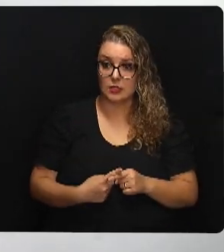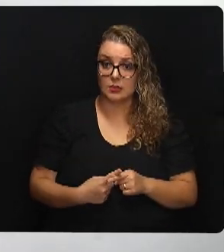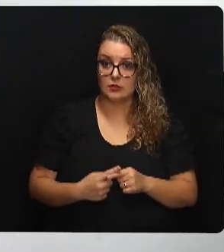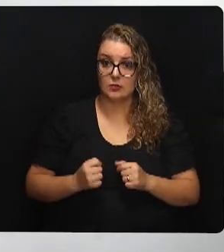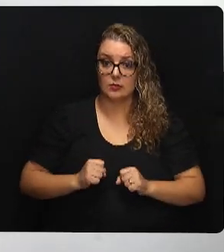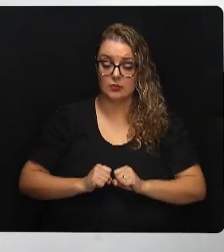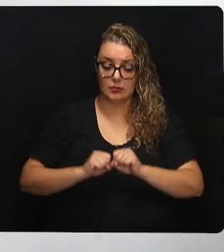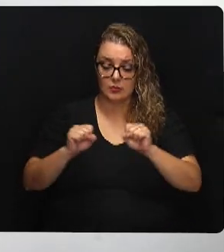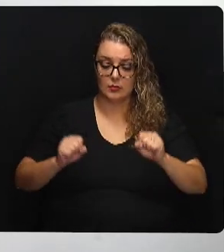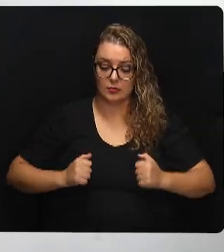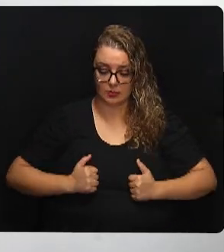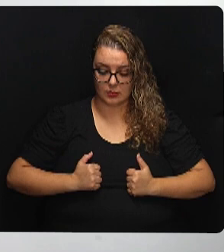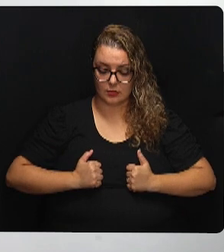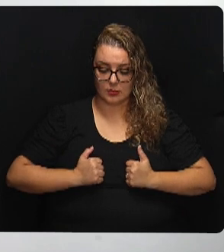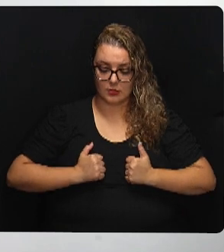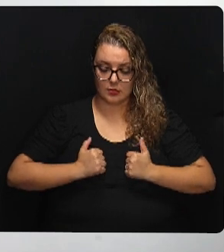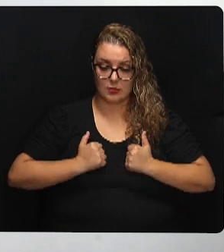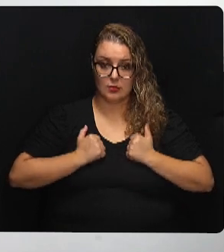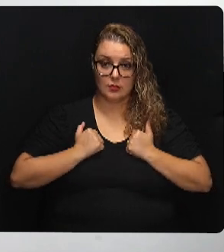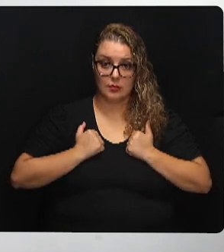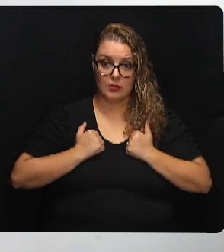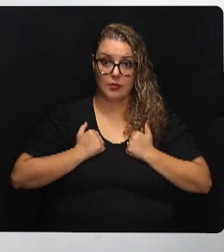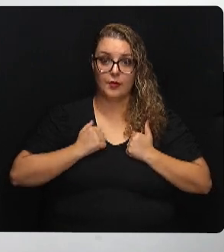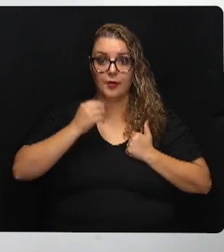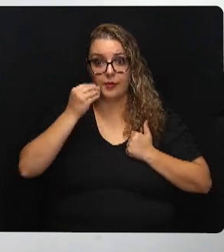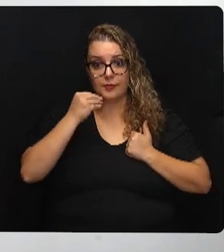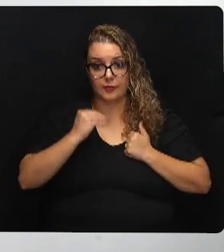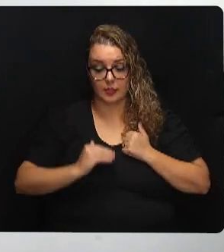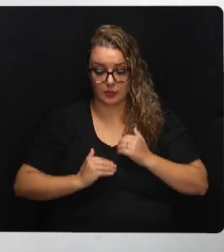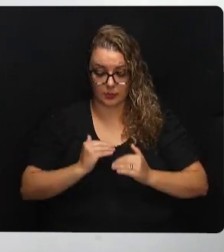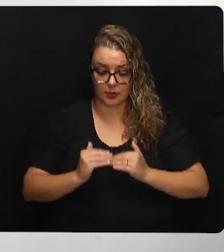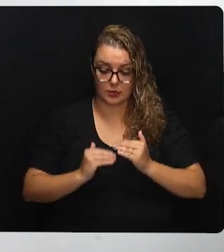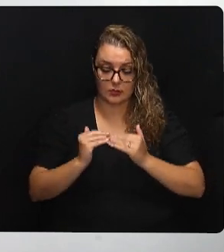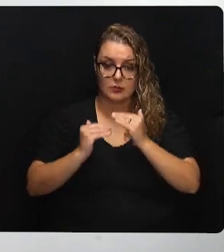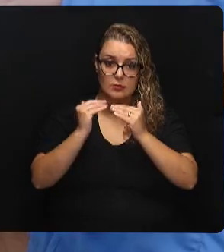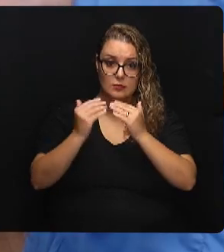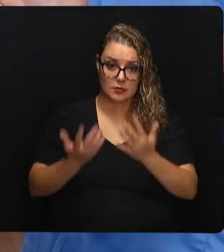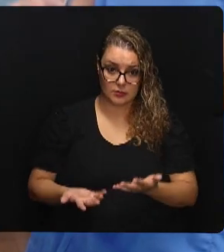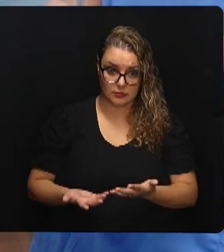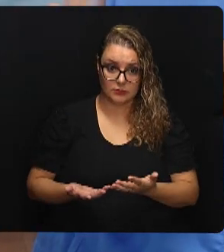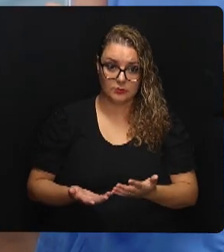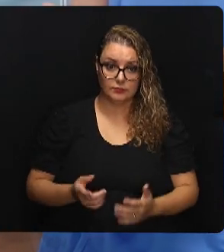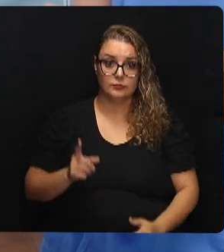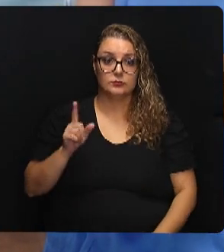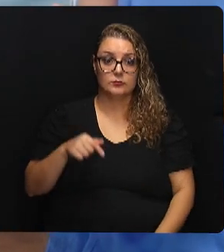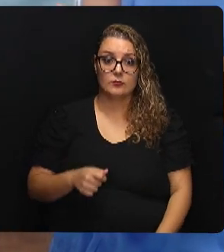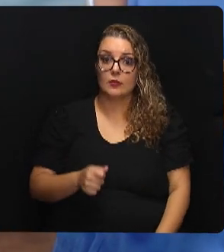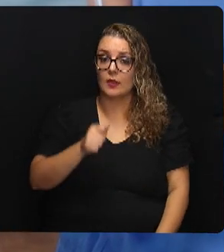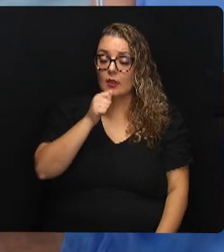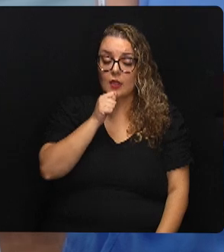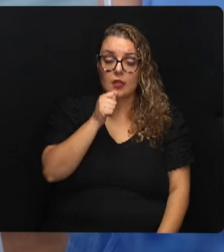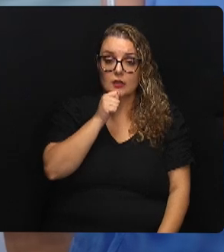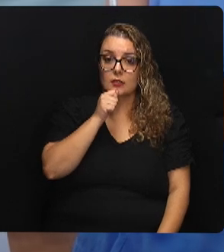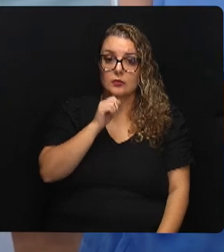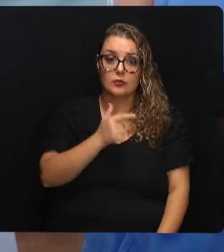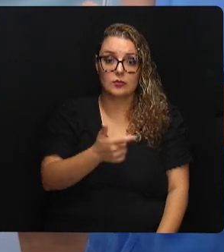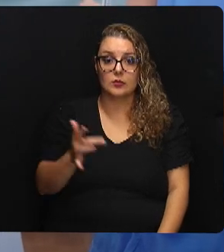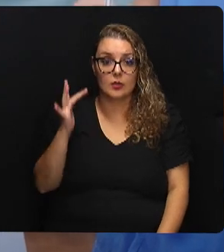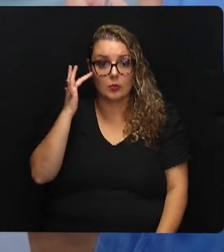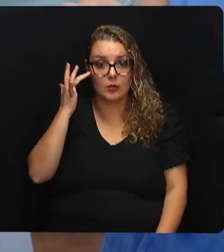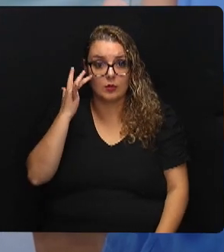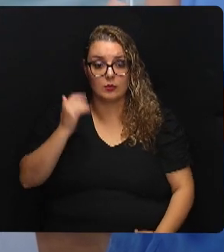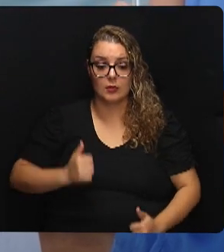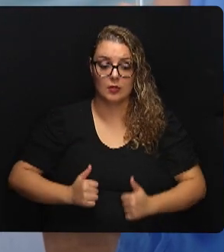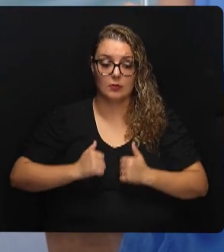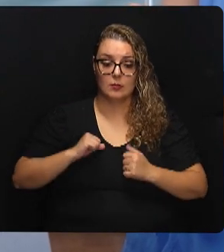porque ainda estão com o sistema imunológico, o sistema de defesa em desenvolvimento, então elas ainda não têm